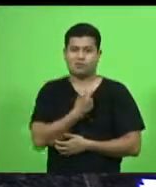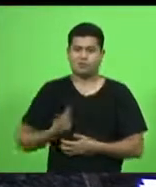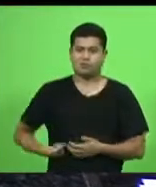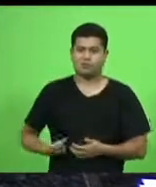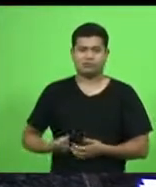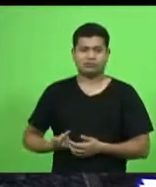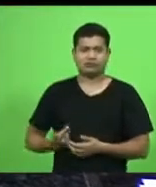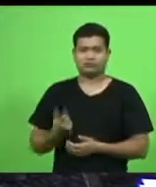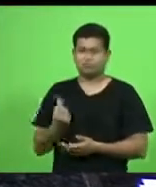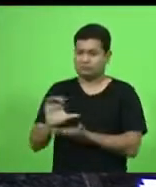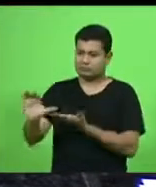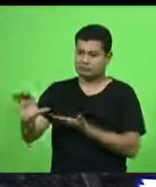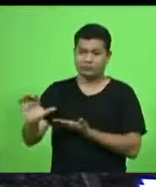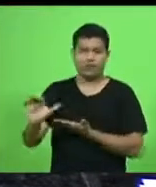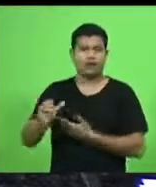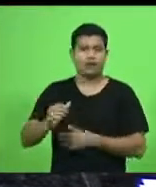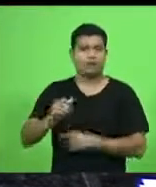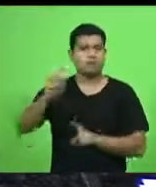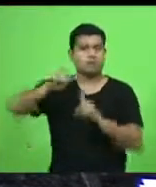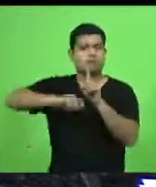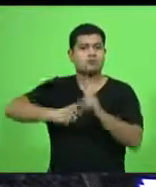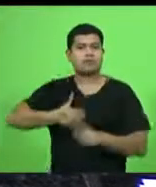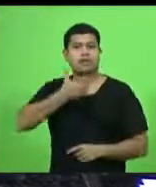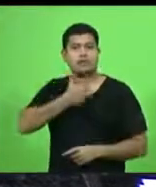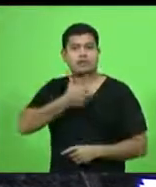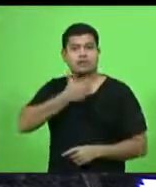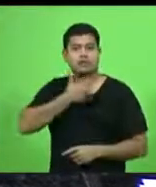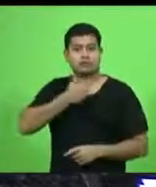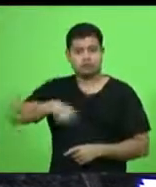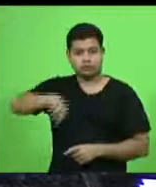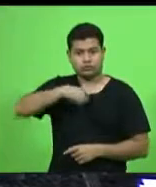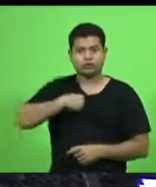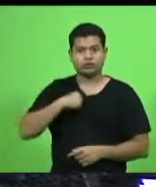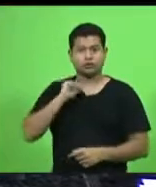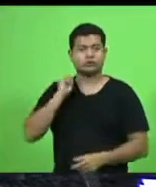Em dezembro, nós passamos outros 20 milhões